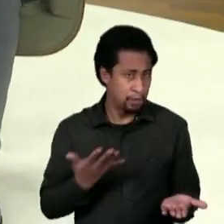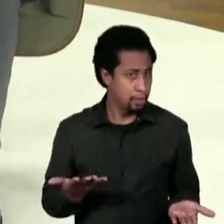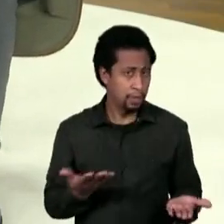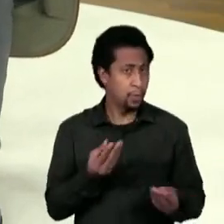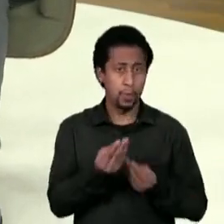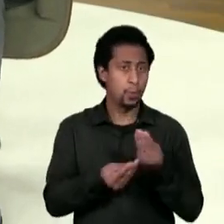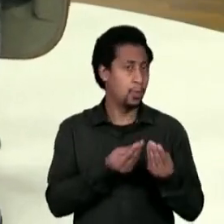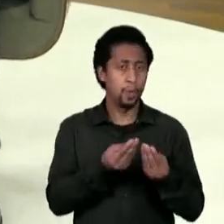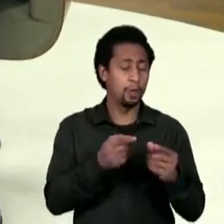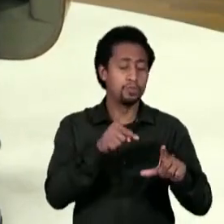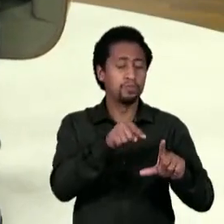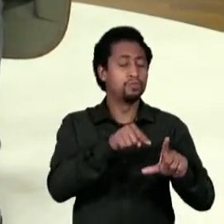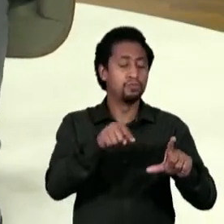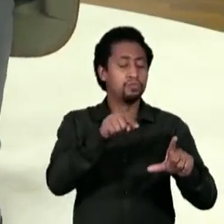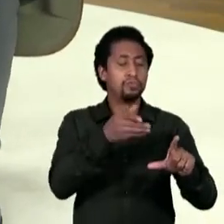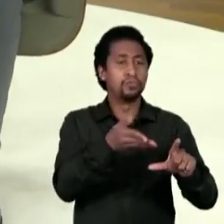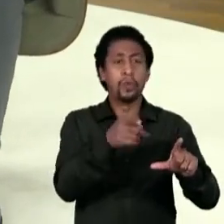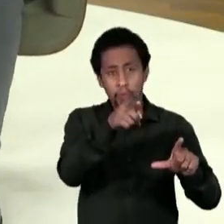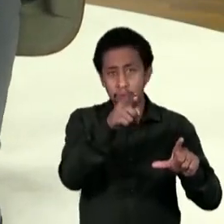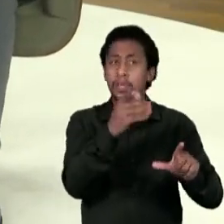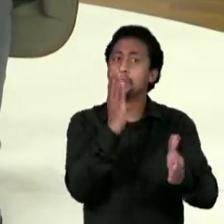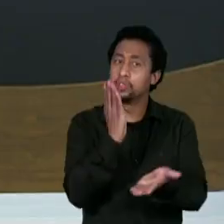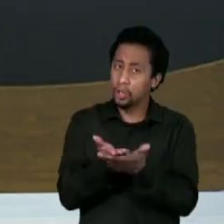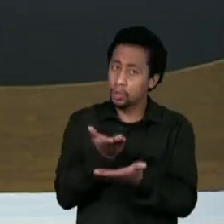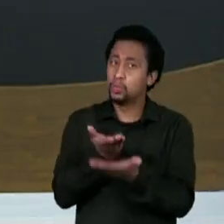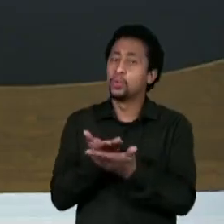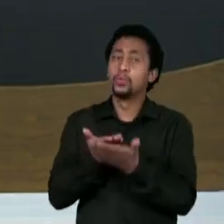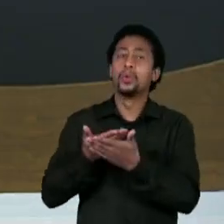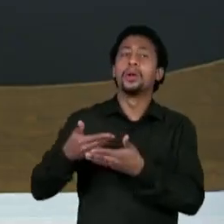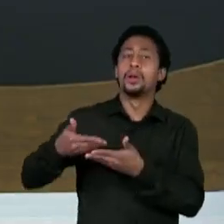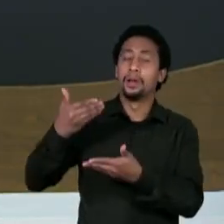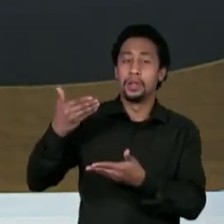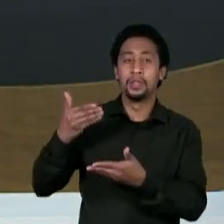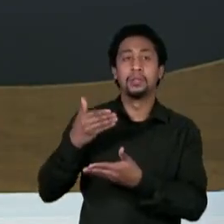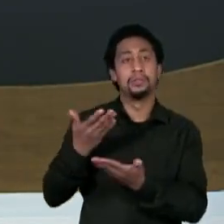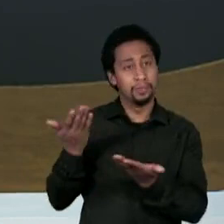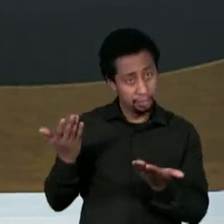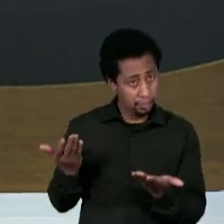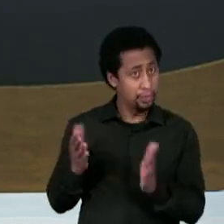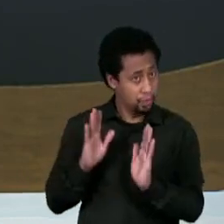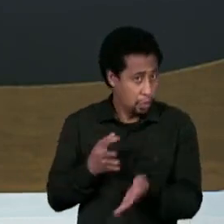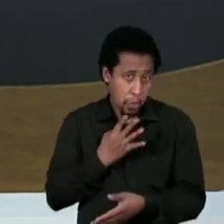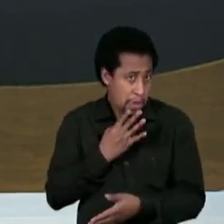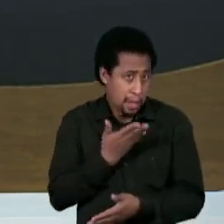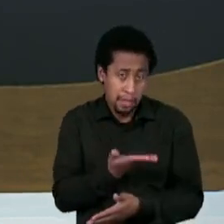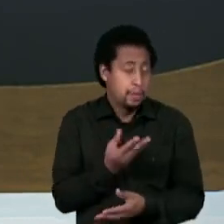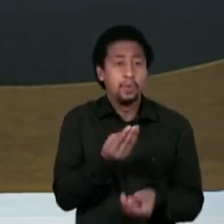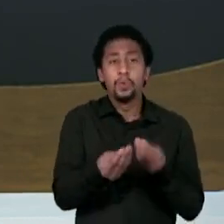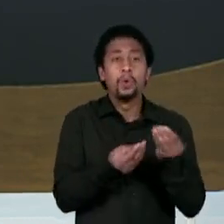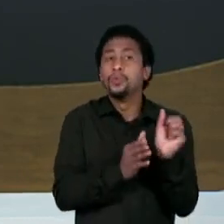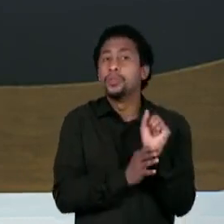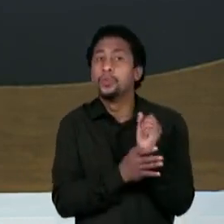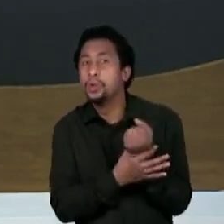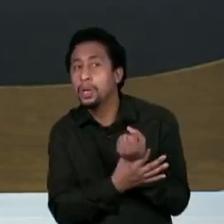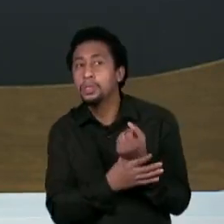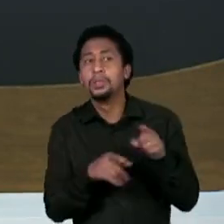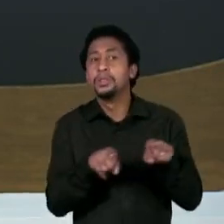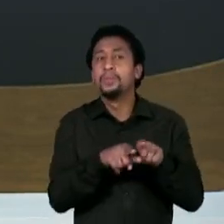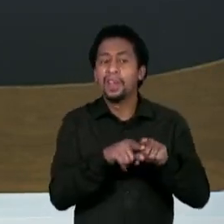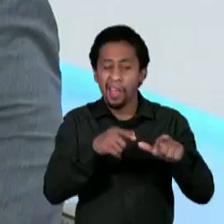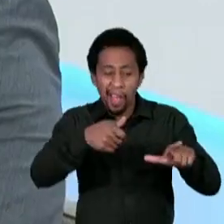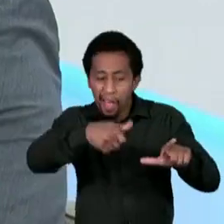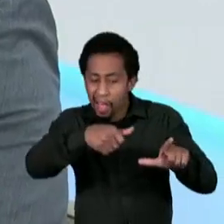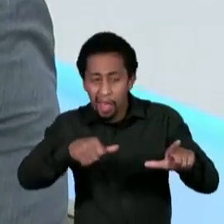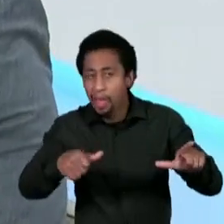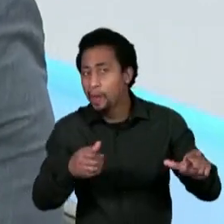muito bom aluno exatas um dos melhores alunos da história do m é o que que o senhor acha a respeito da segurança e da auditabilidade das